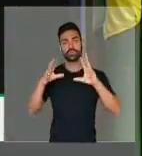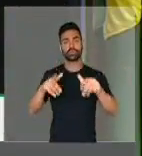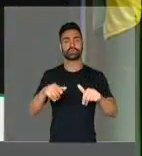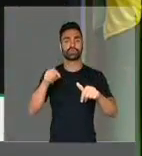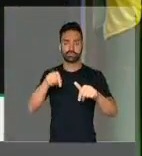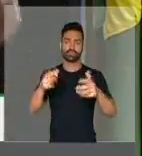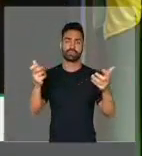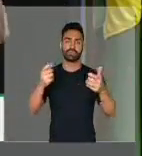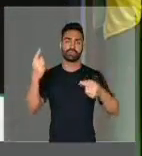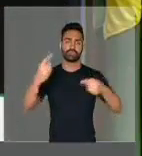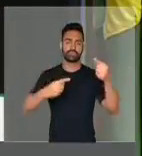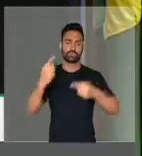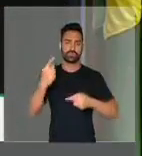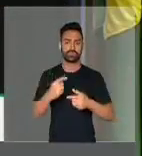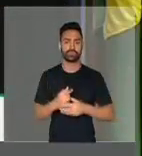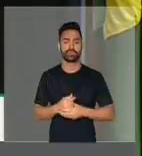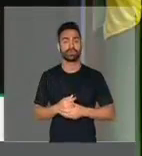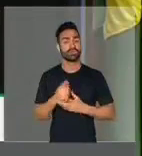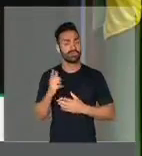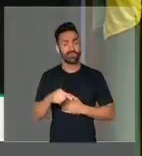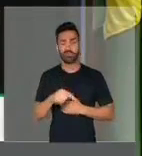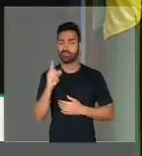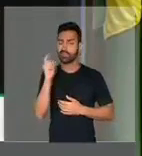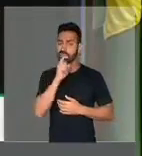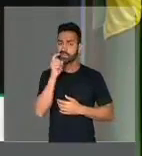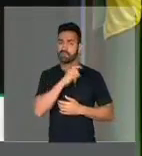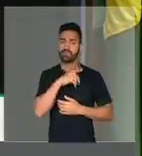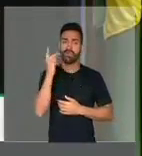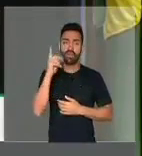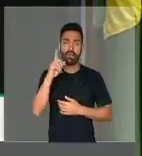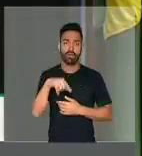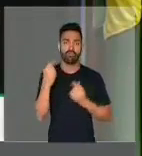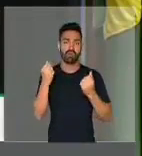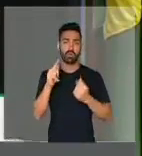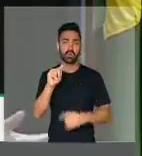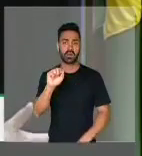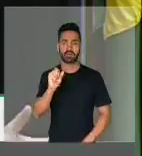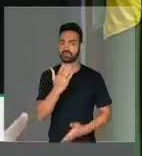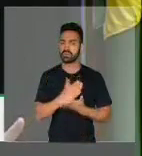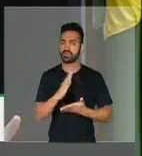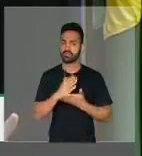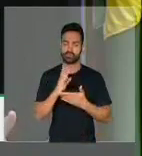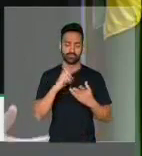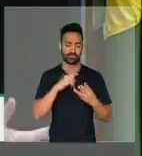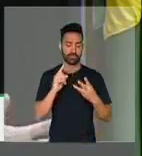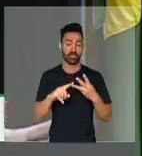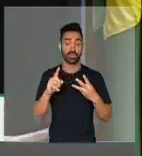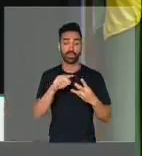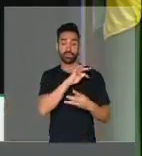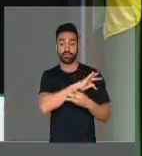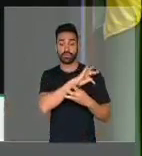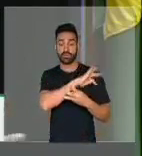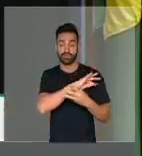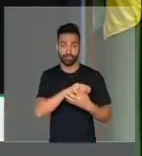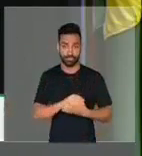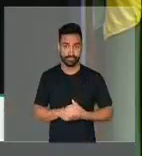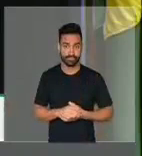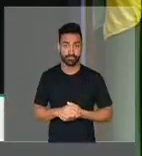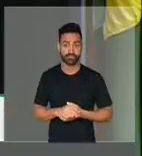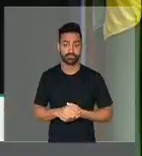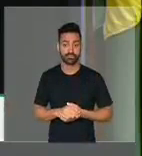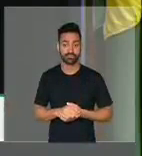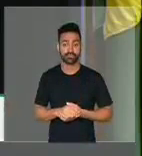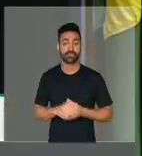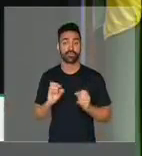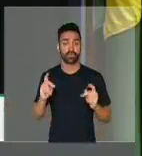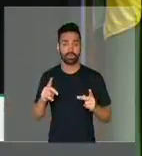discutir também. Portanto, é falacioso esse argumento em relação à questão do preço do gás. E, por último, a discussão técnica. Tudo bem, a